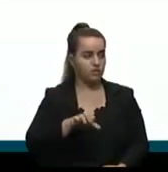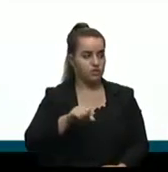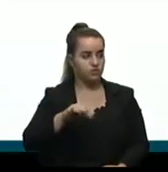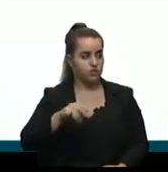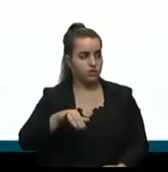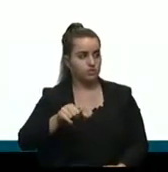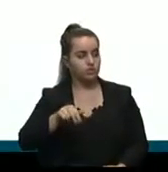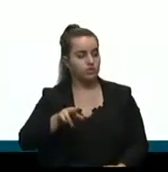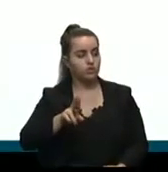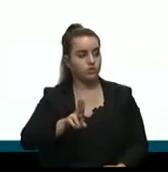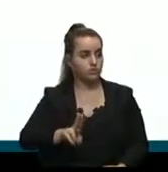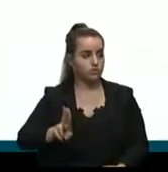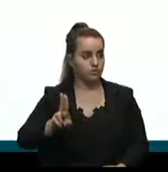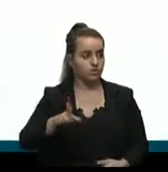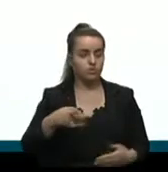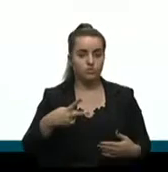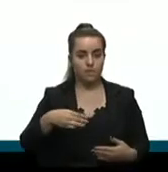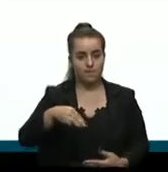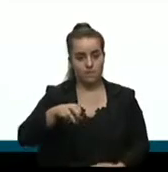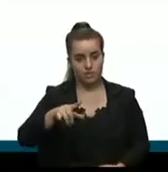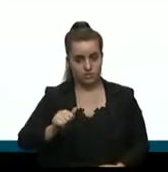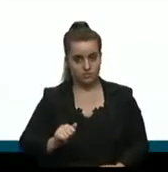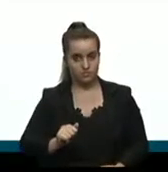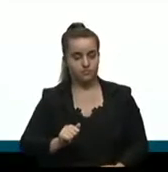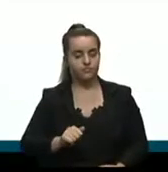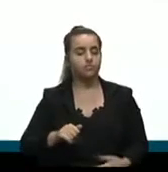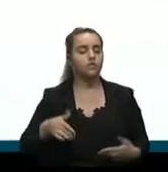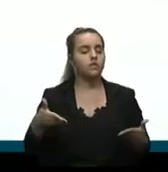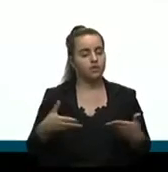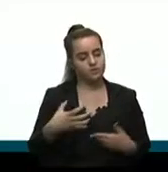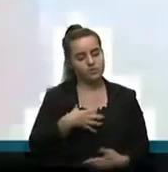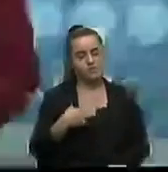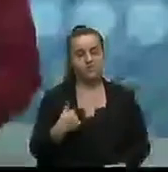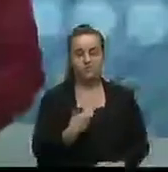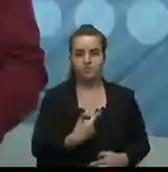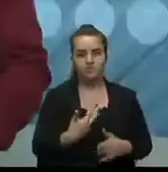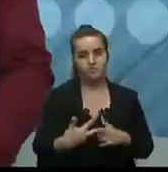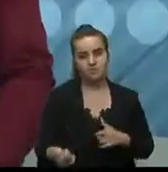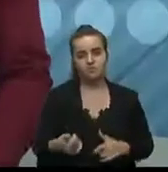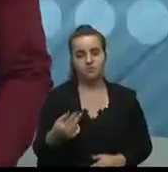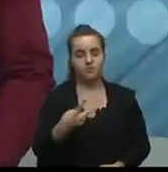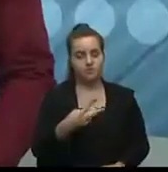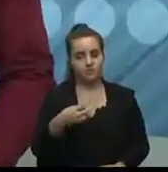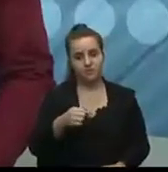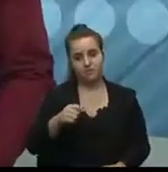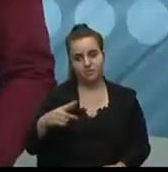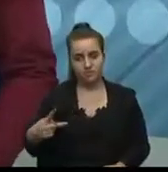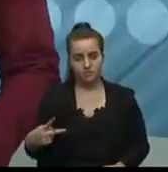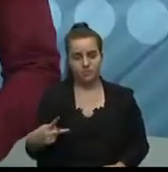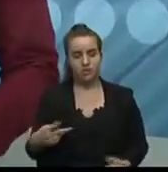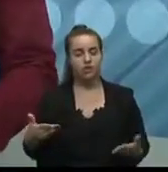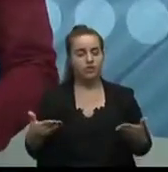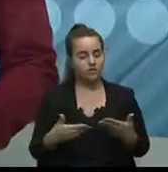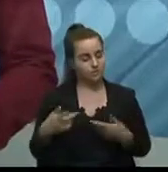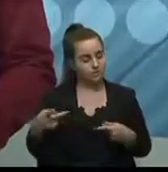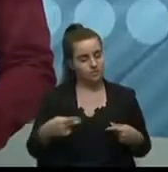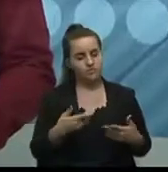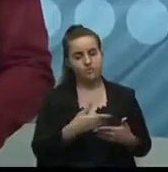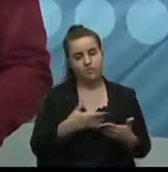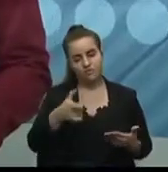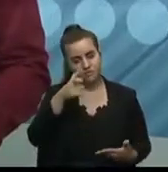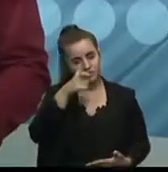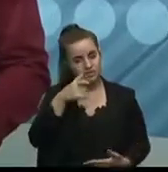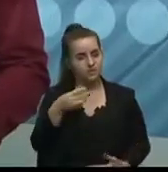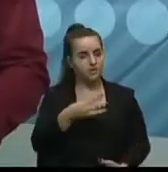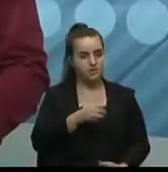a estimativa da média. E assim nós resolvemos a segunda situação problema e eu convido você a